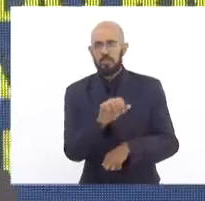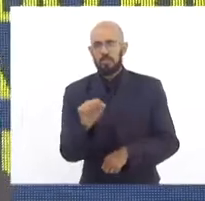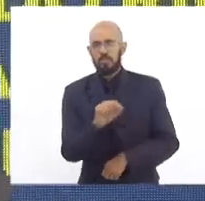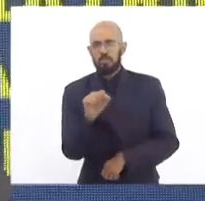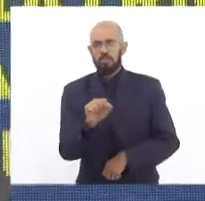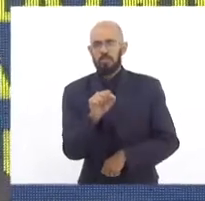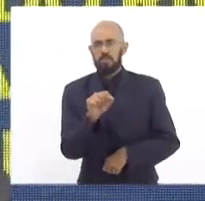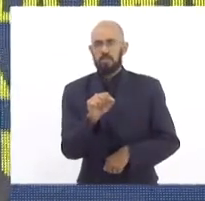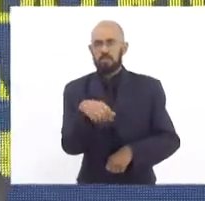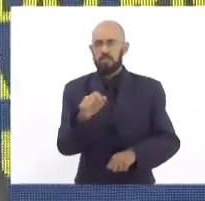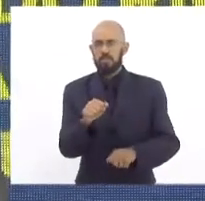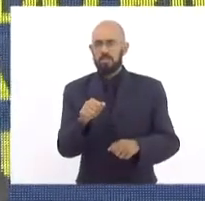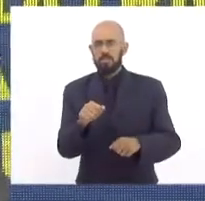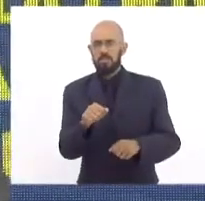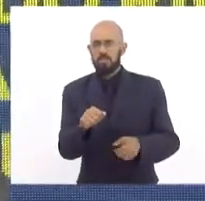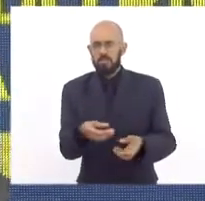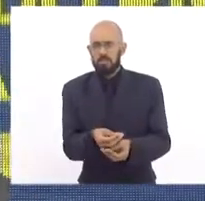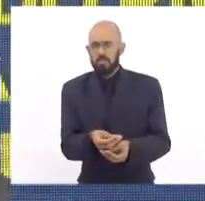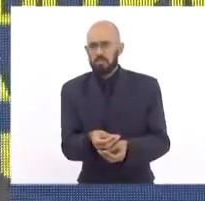Associação dos Distribuidores. Saudar,